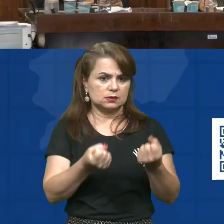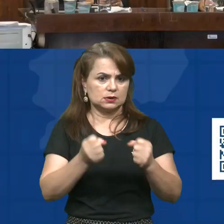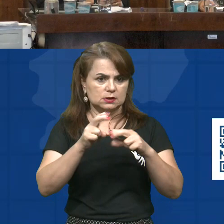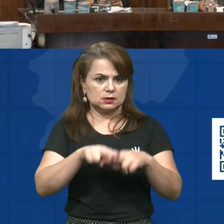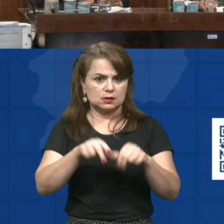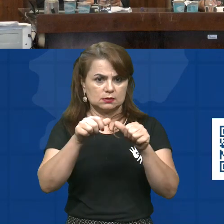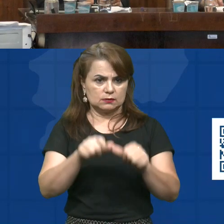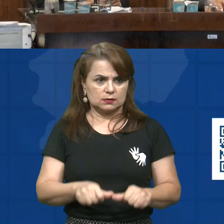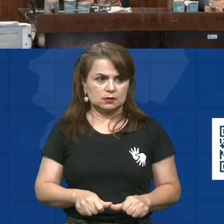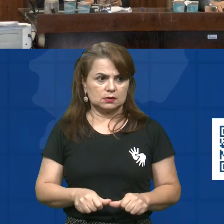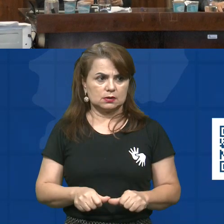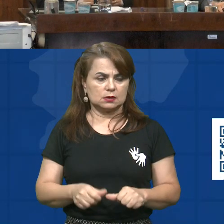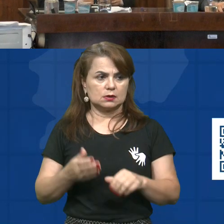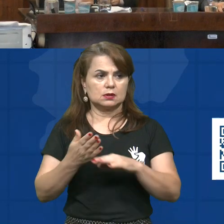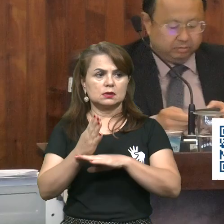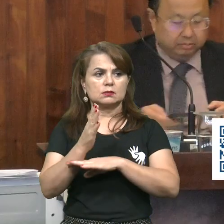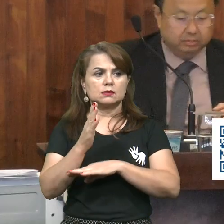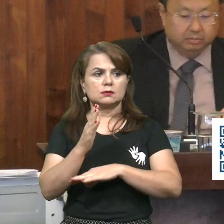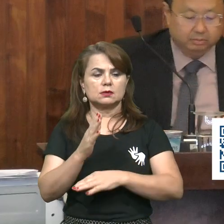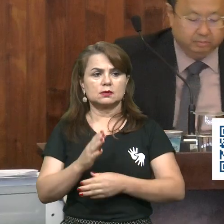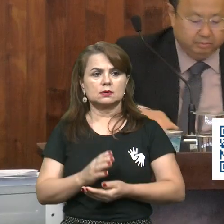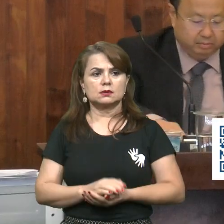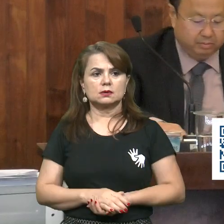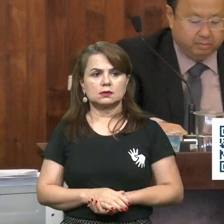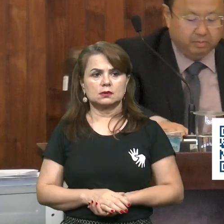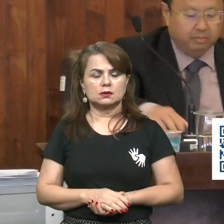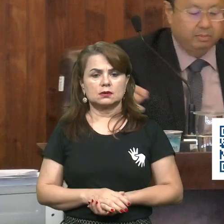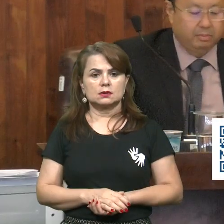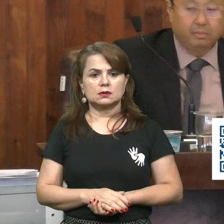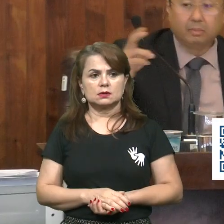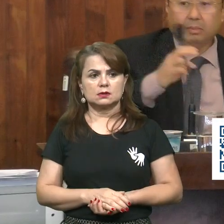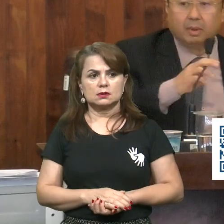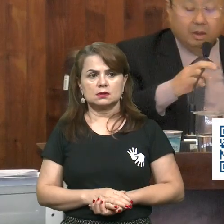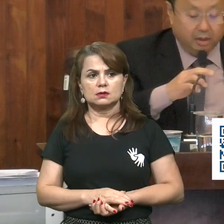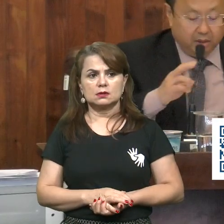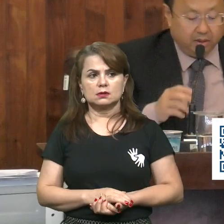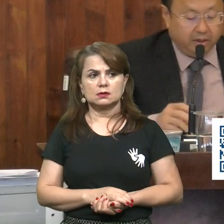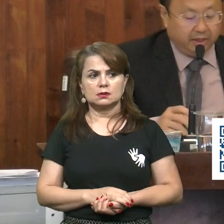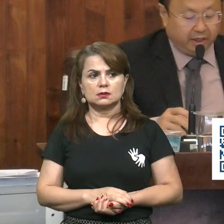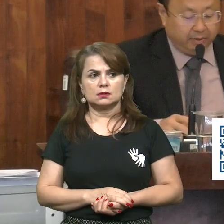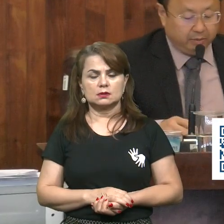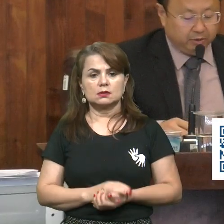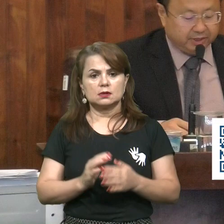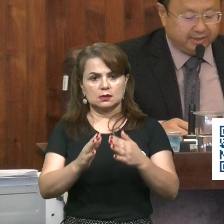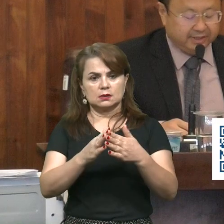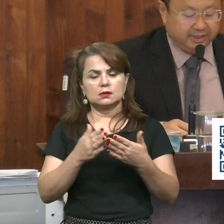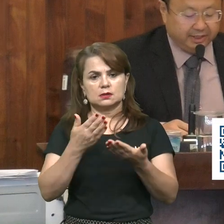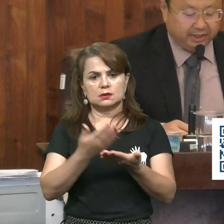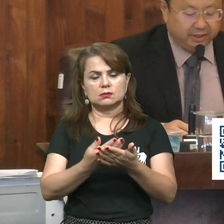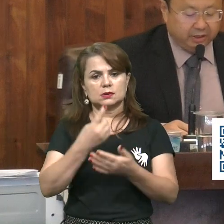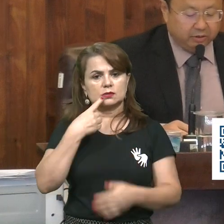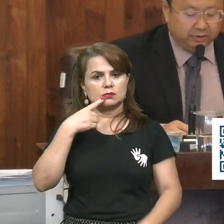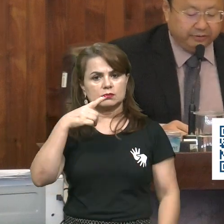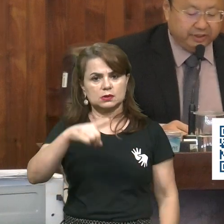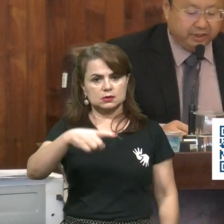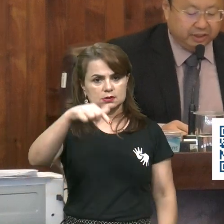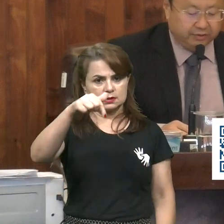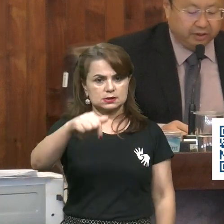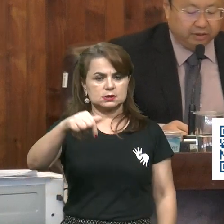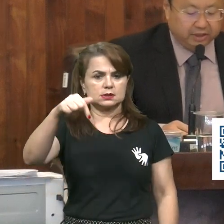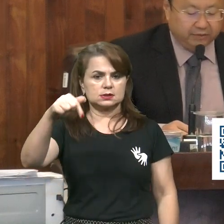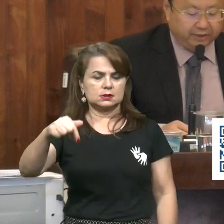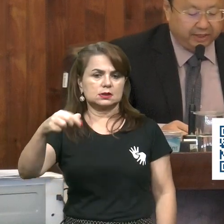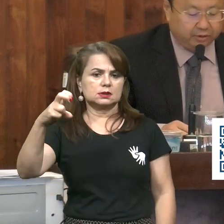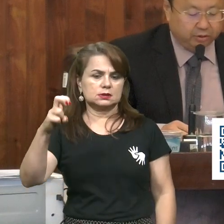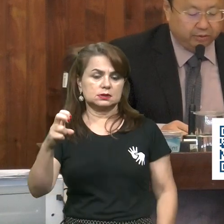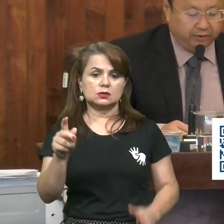encontram. Aprovado. Requerimento 1775-2023,